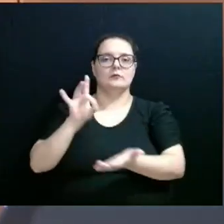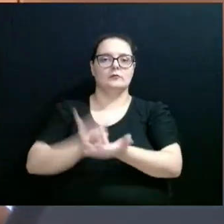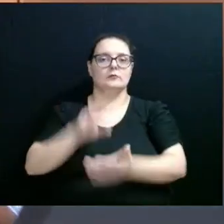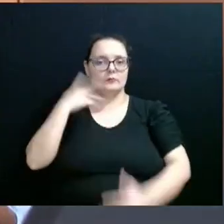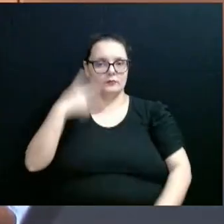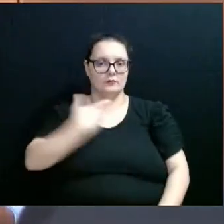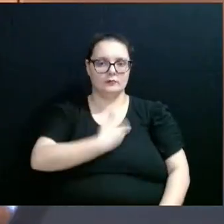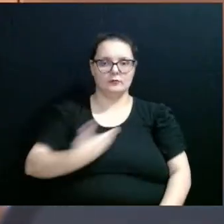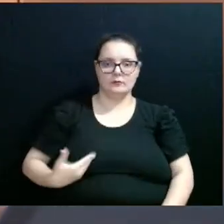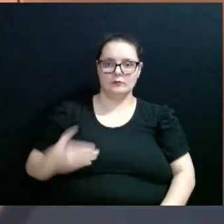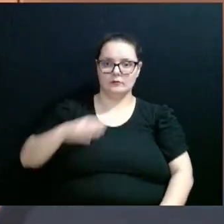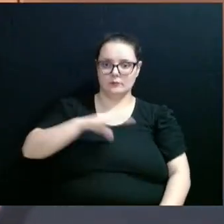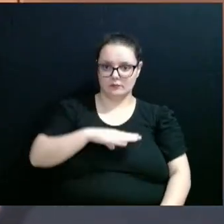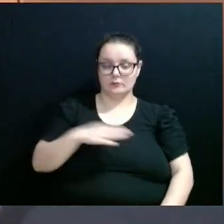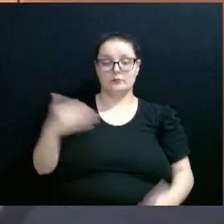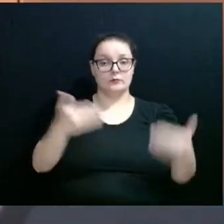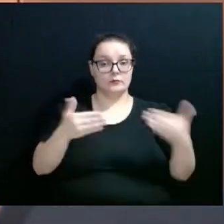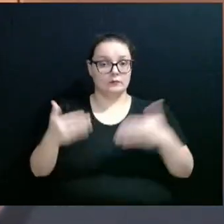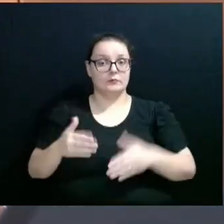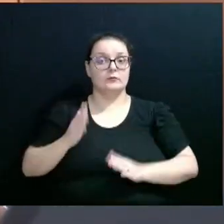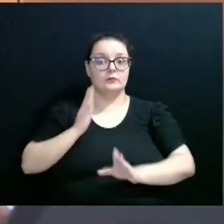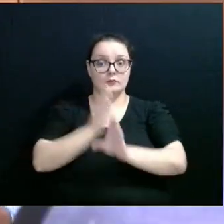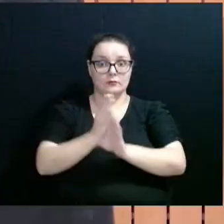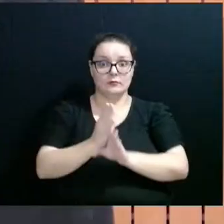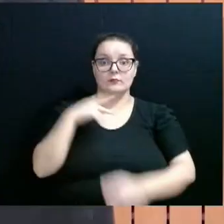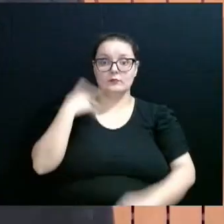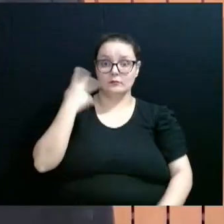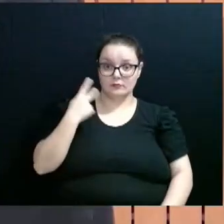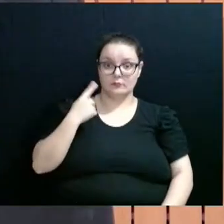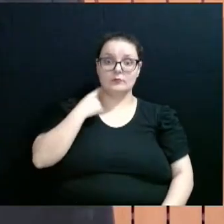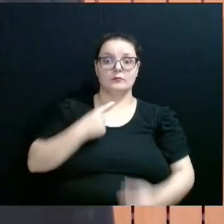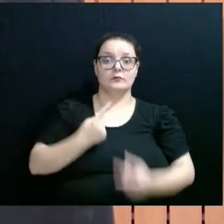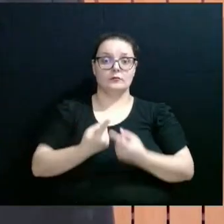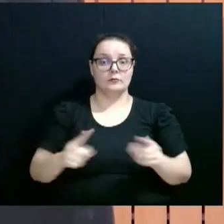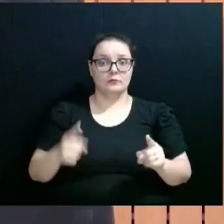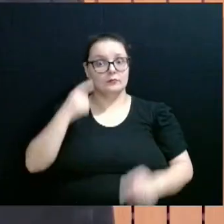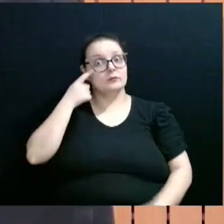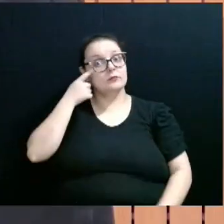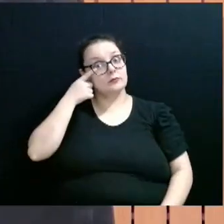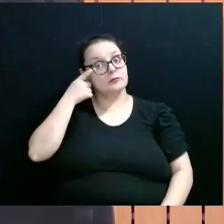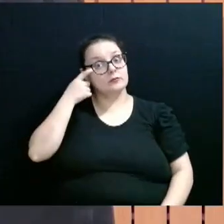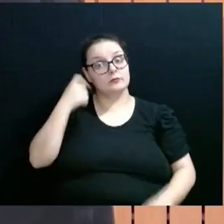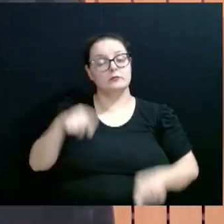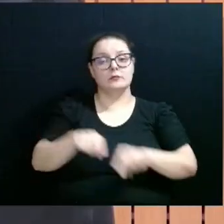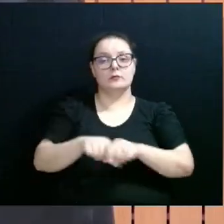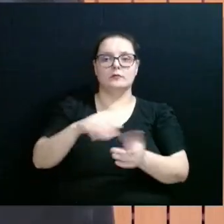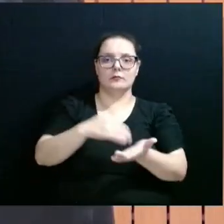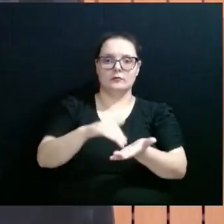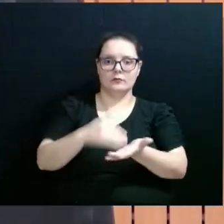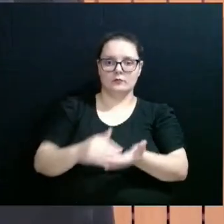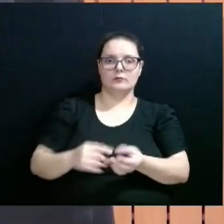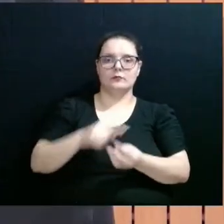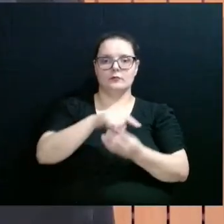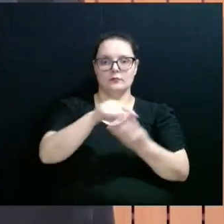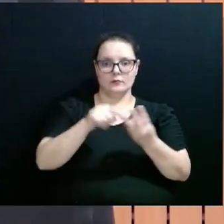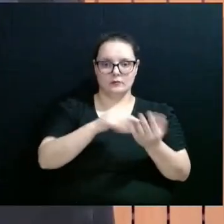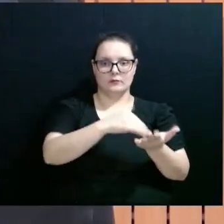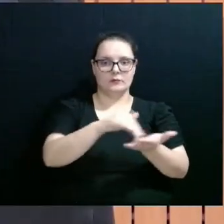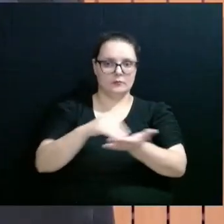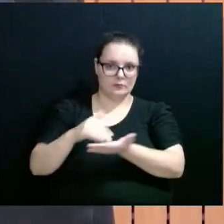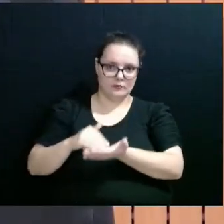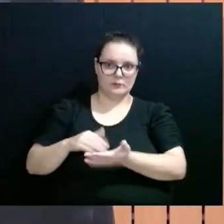município. Participaram do encontro o vereador Mineiro do Espetinho e também os secretários das 3 pastas: Braz dos